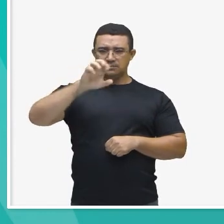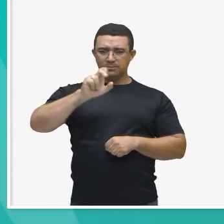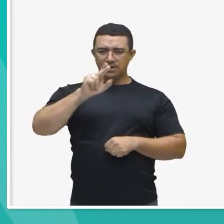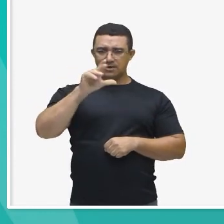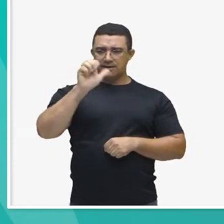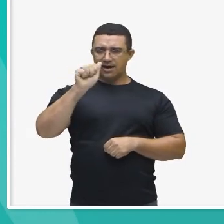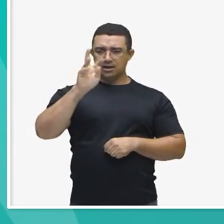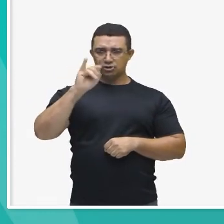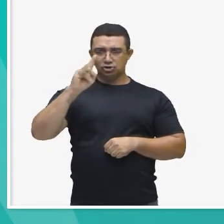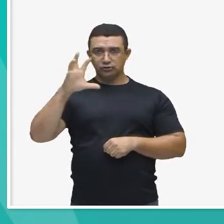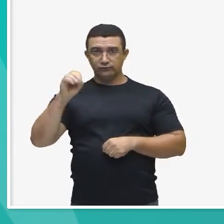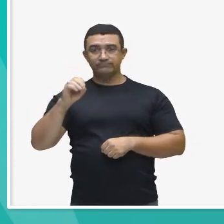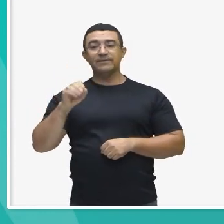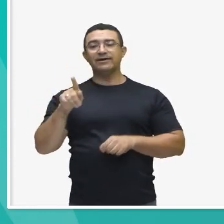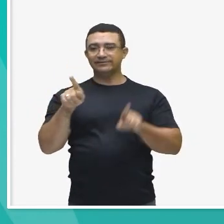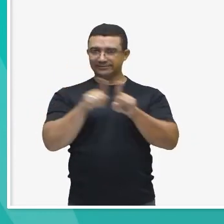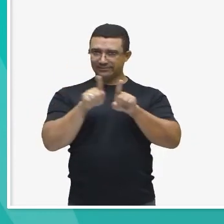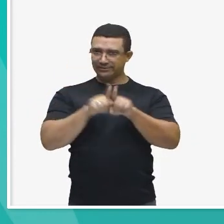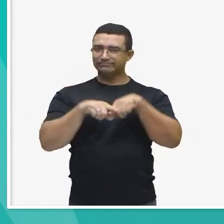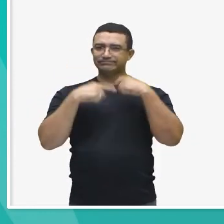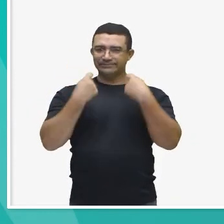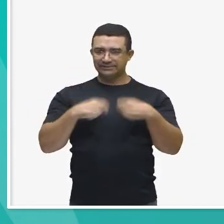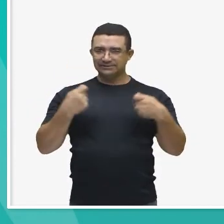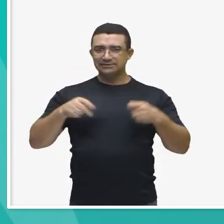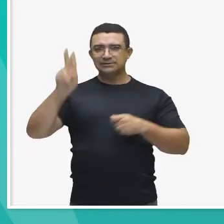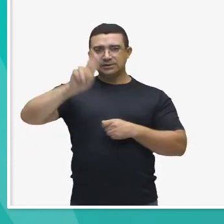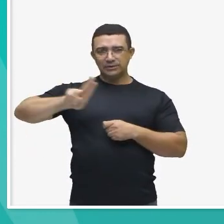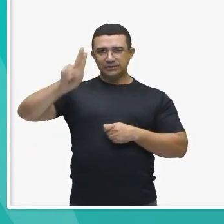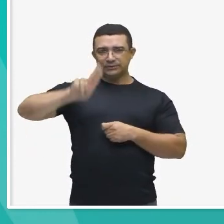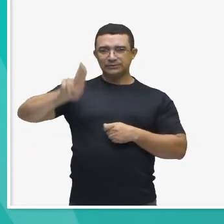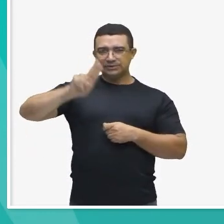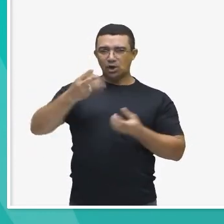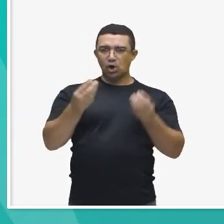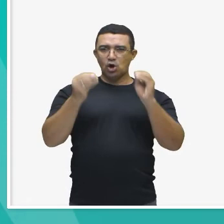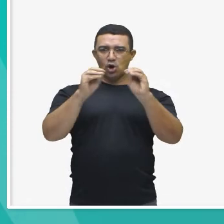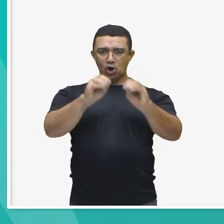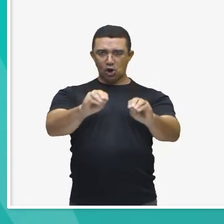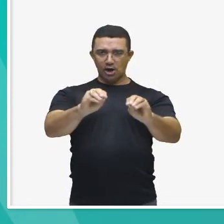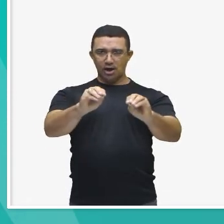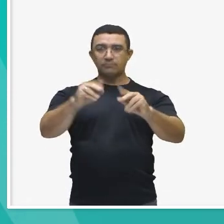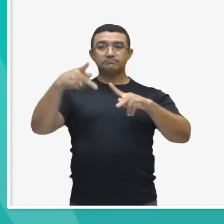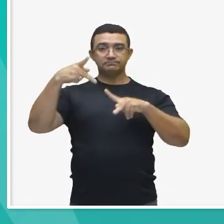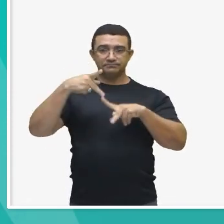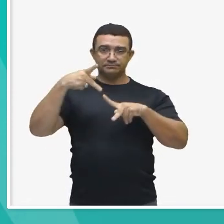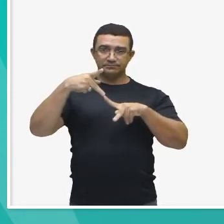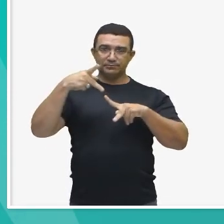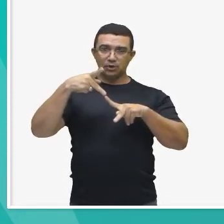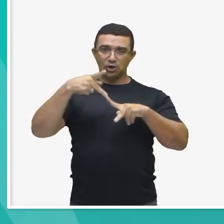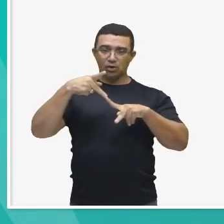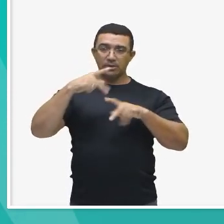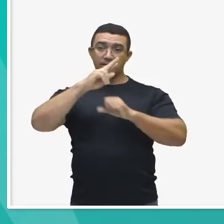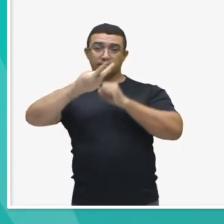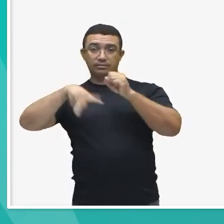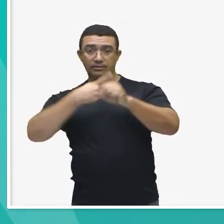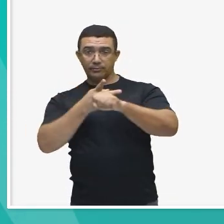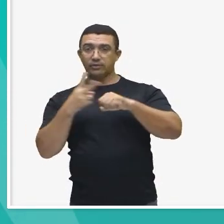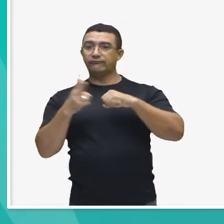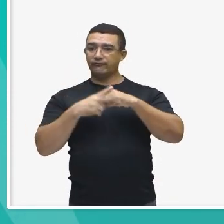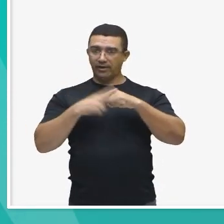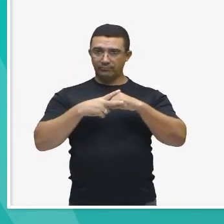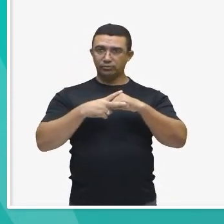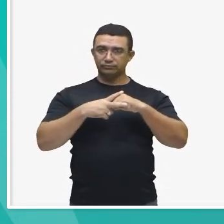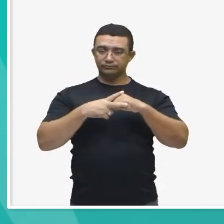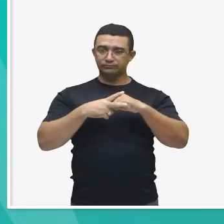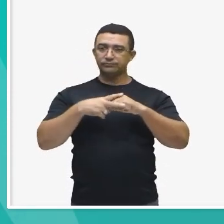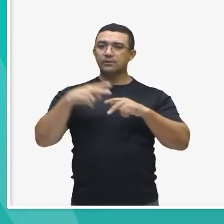desse caso, aí, olha, a posição do pronome, né? Ele vai ficar aí